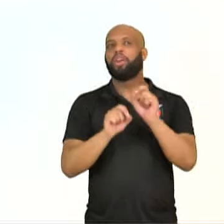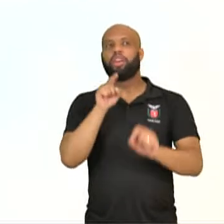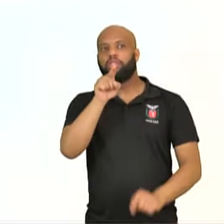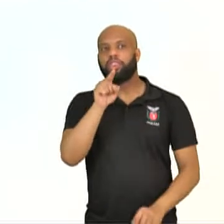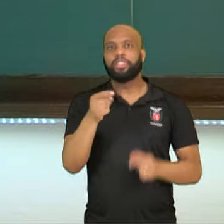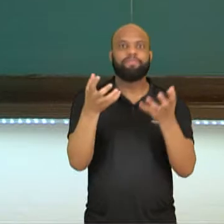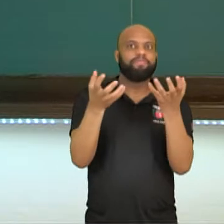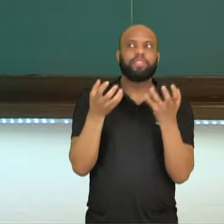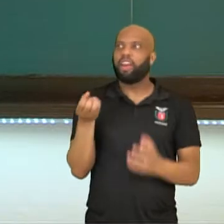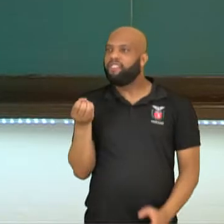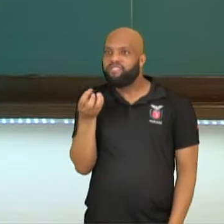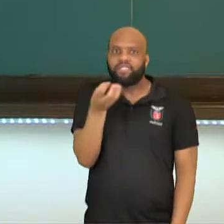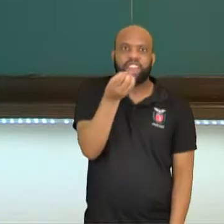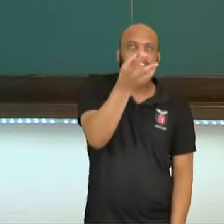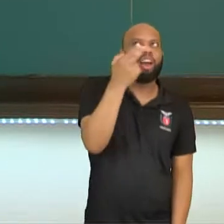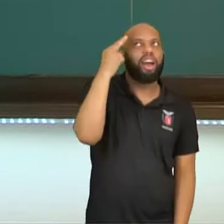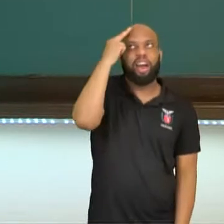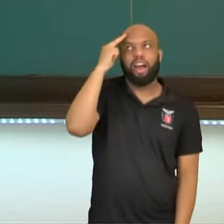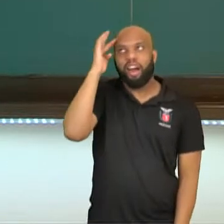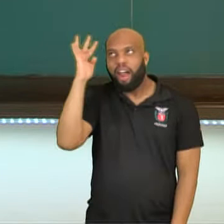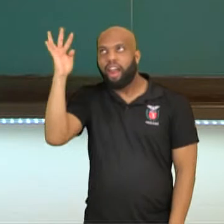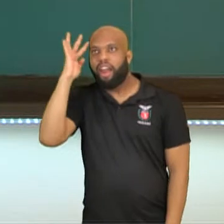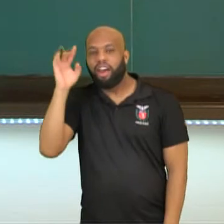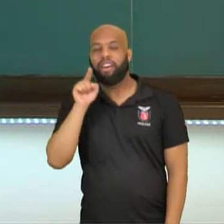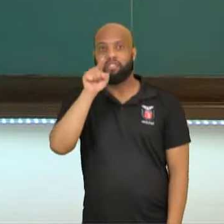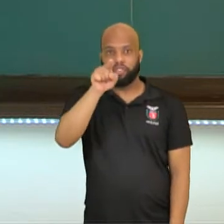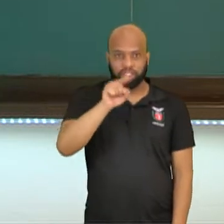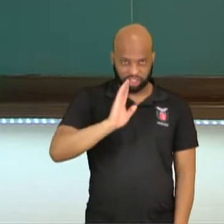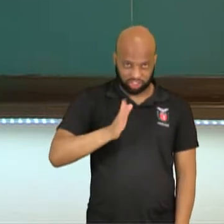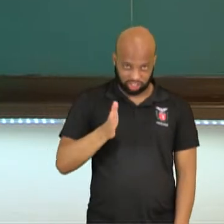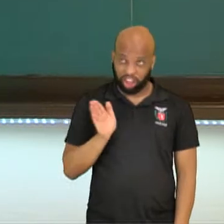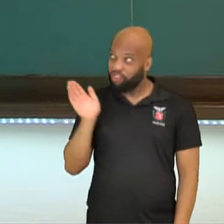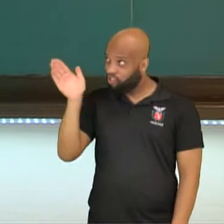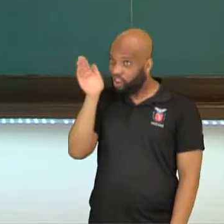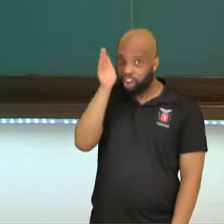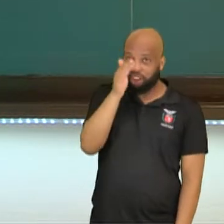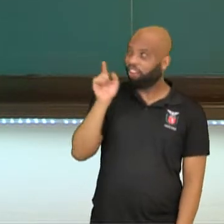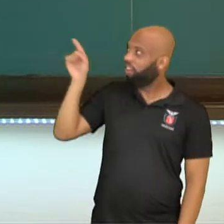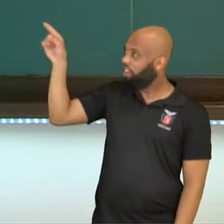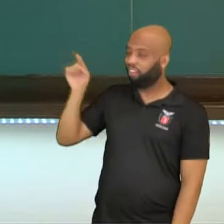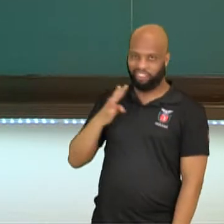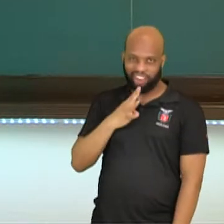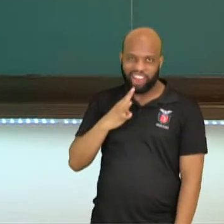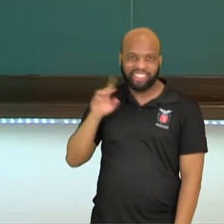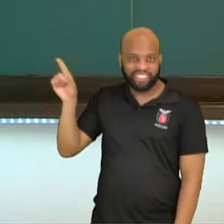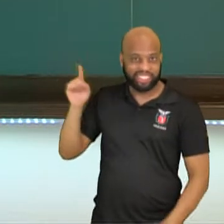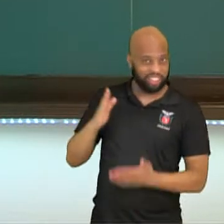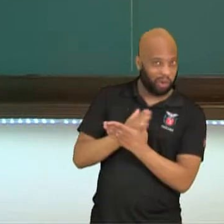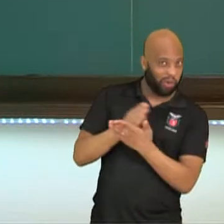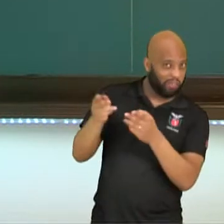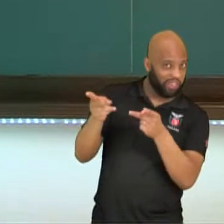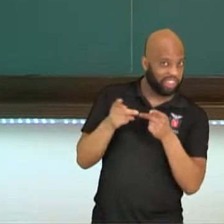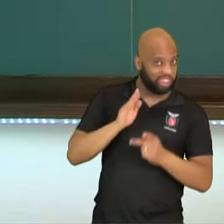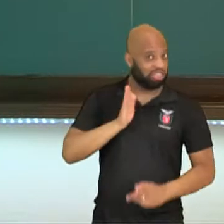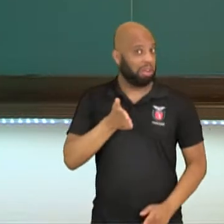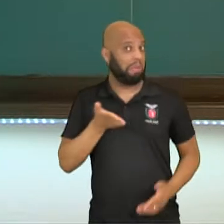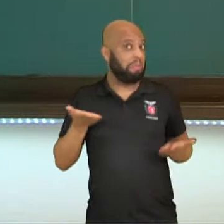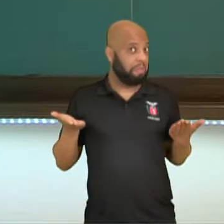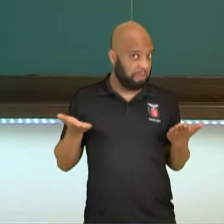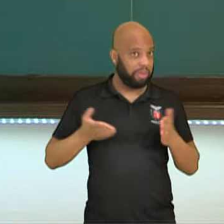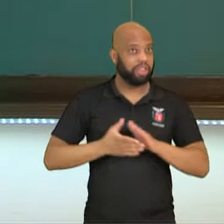tus sueños? Será que você que está em casa já foi, Já visitou aí algum desses